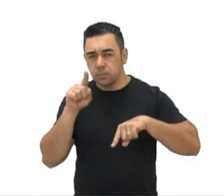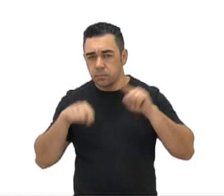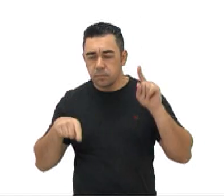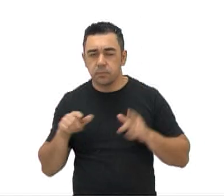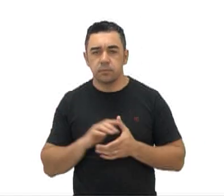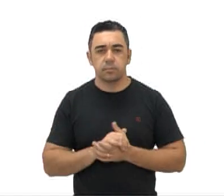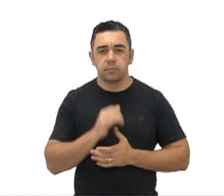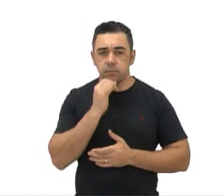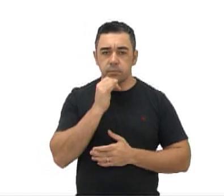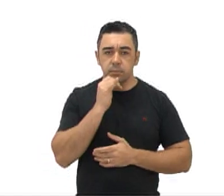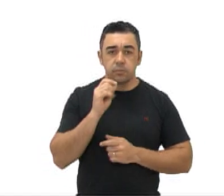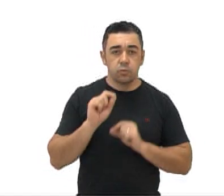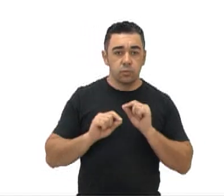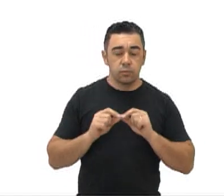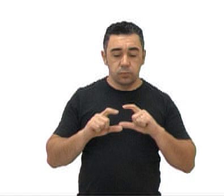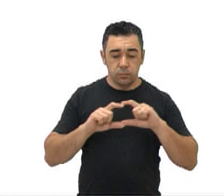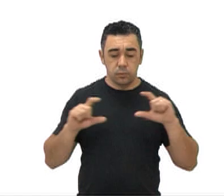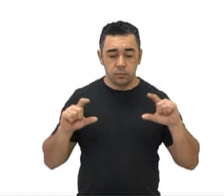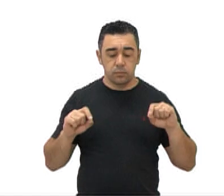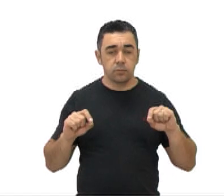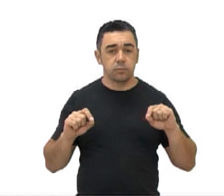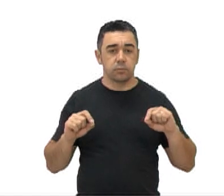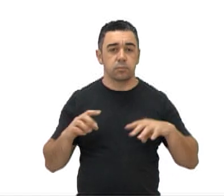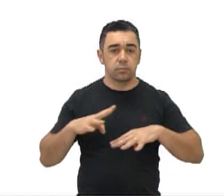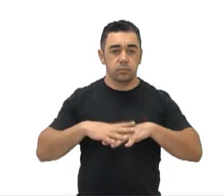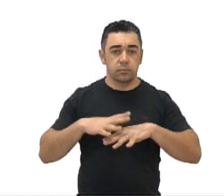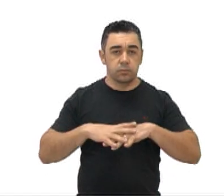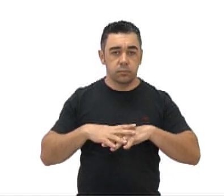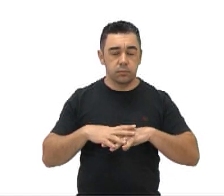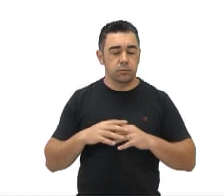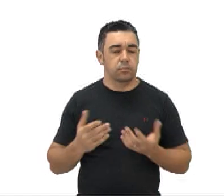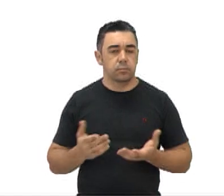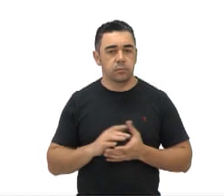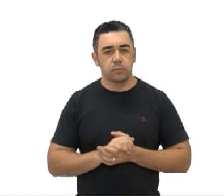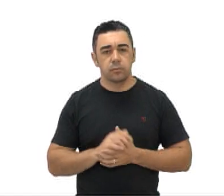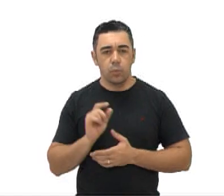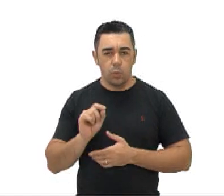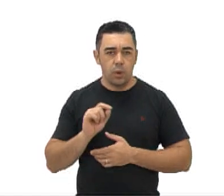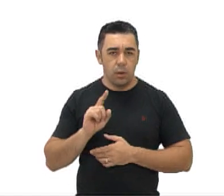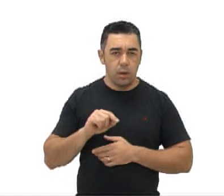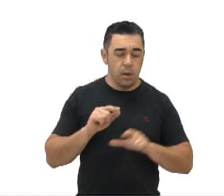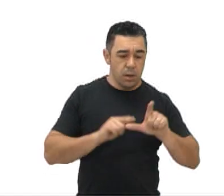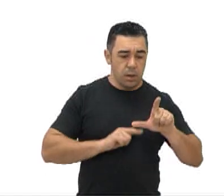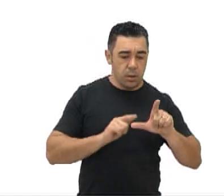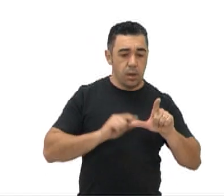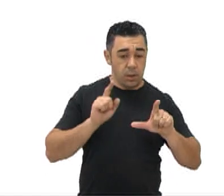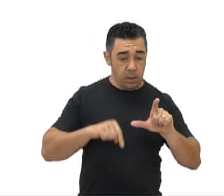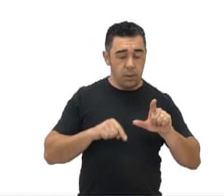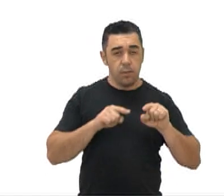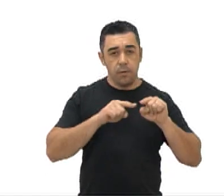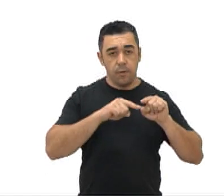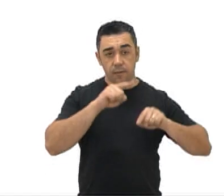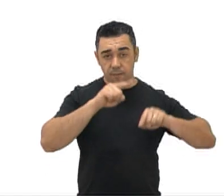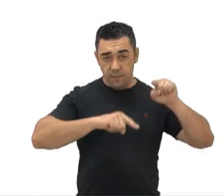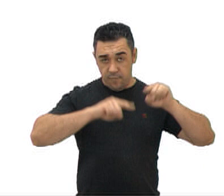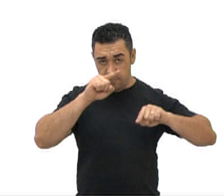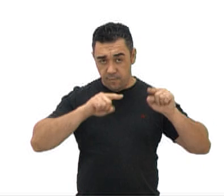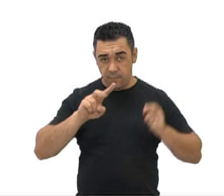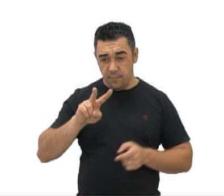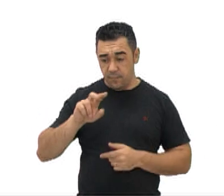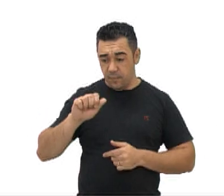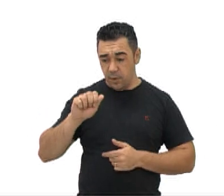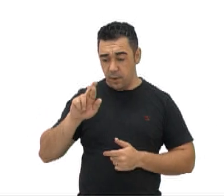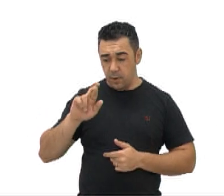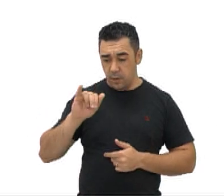Na equação, as letras elas representam variável ou incógnita. E incógnita, ela